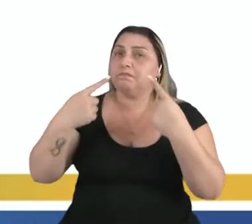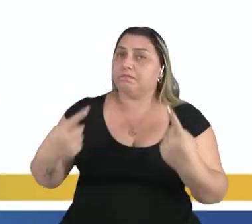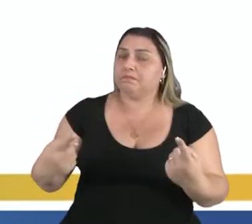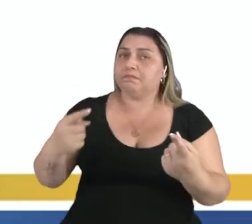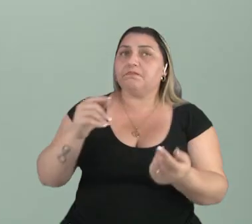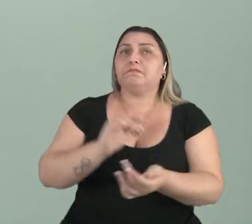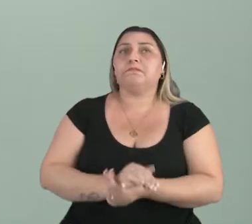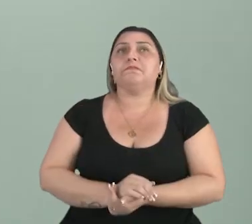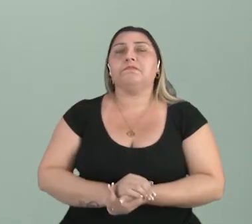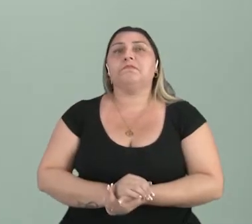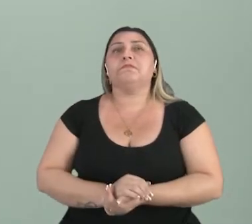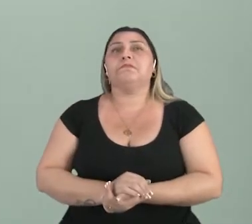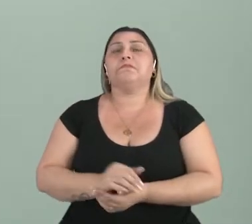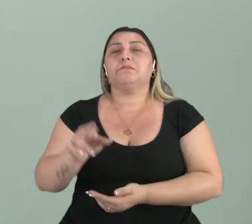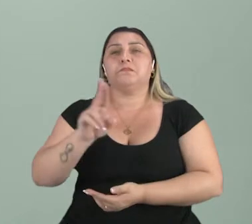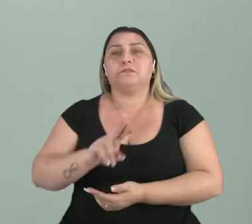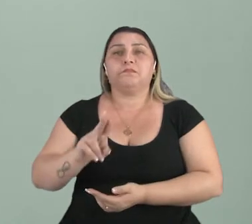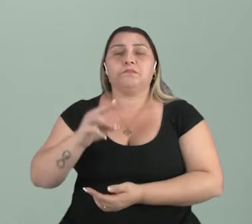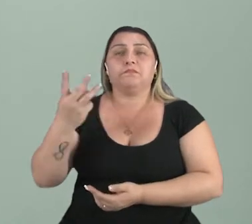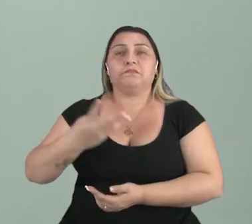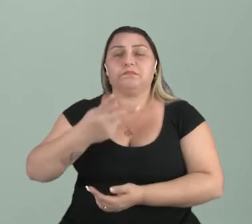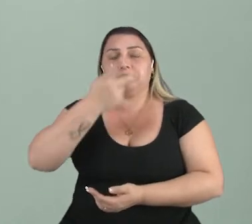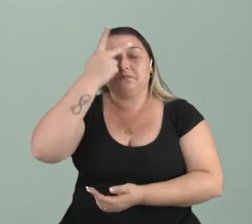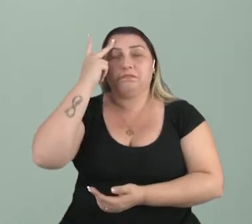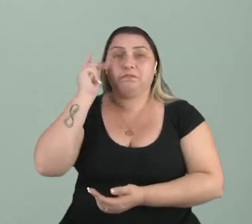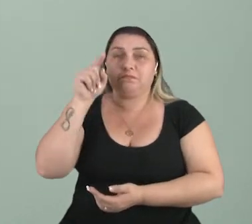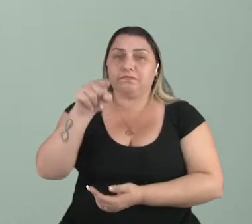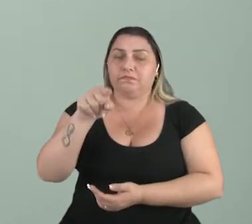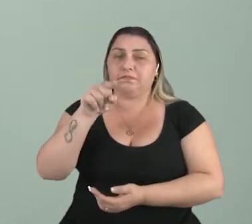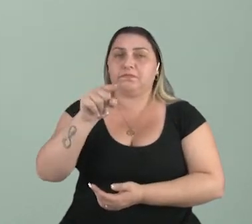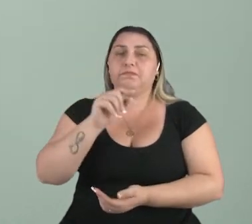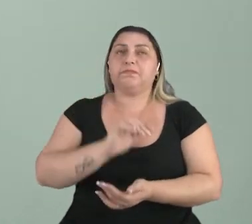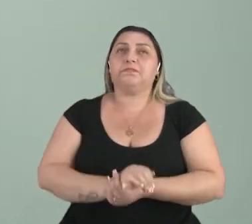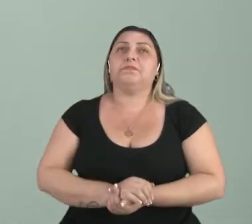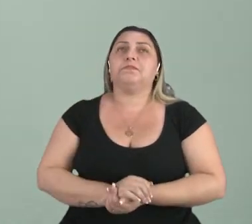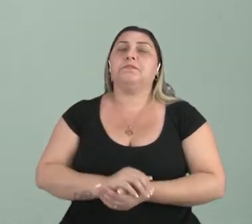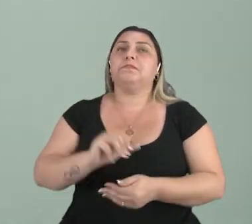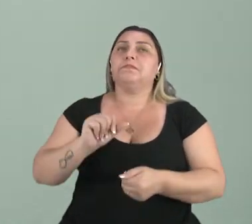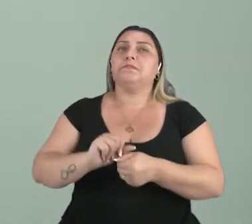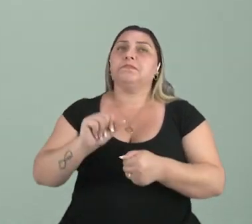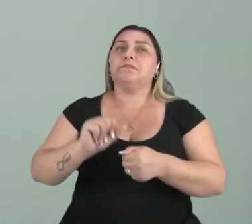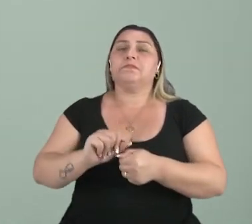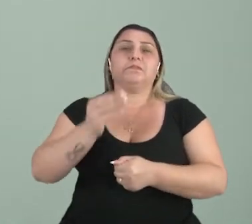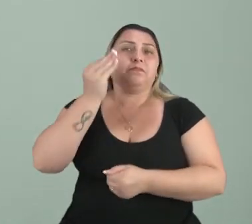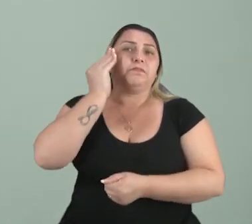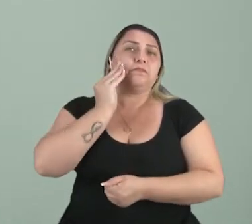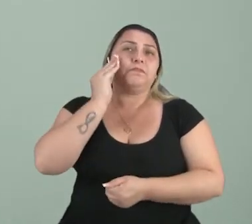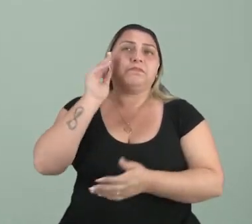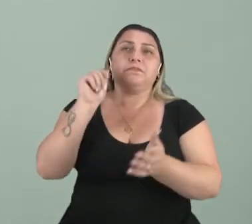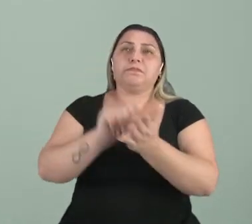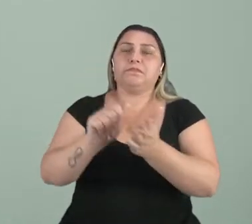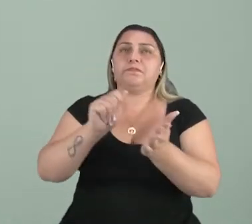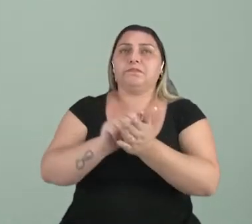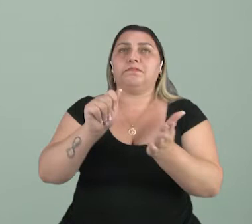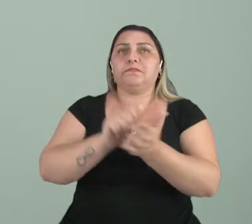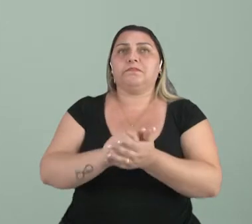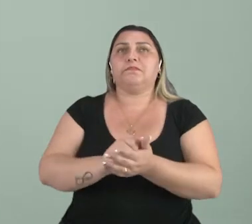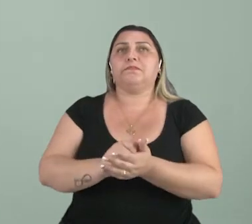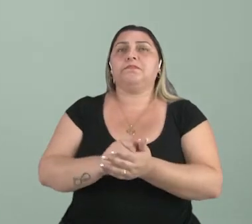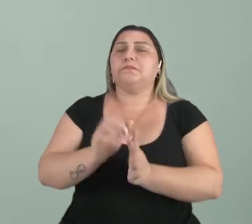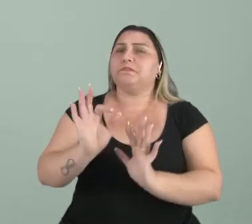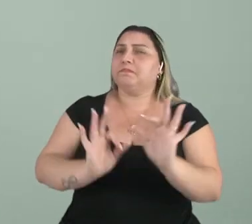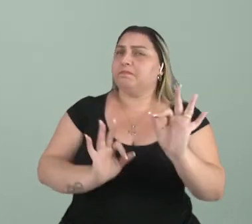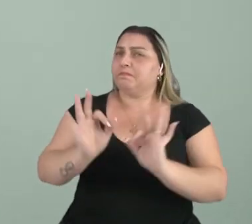Mas sempre é bom utilizar a terceira pessoa. Você que está fazendo essa experiência de escrever,